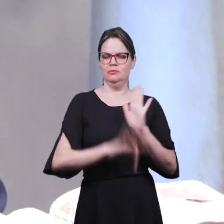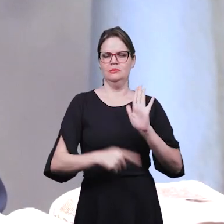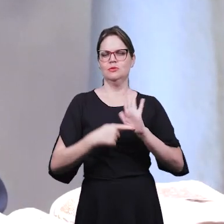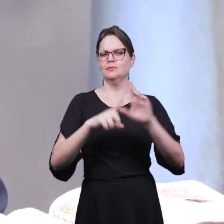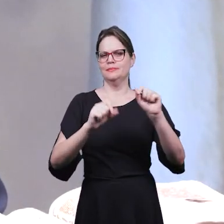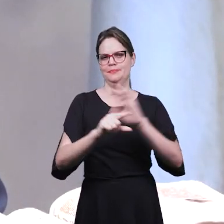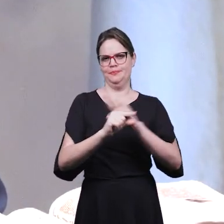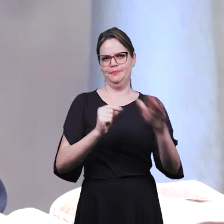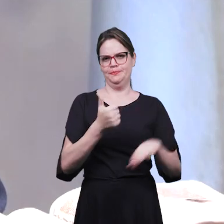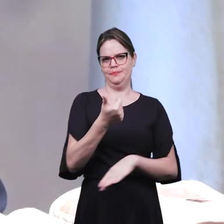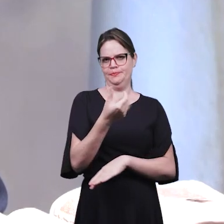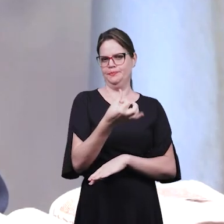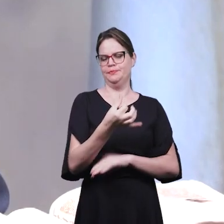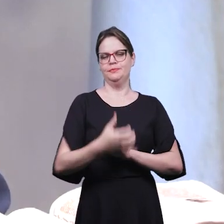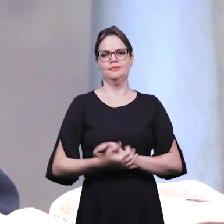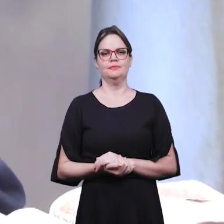16,